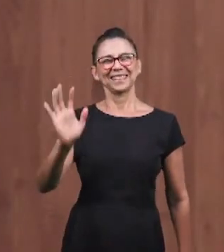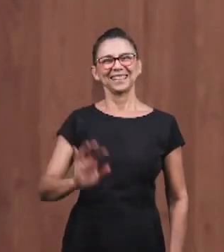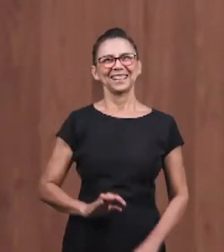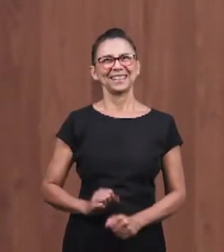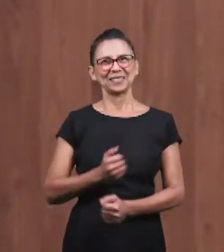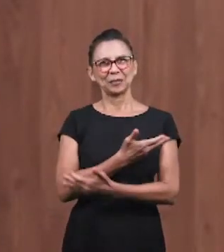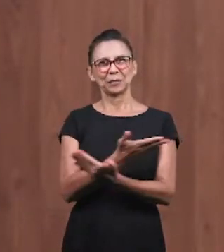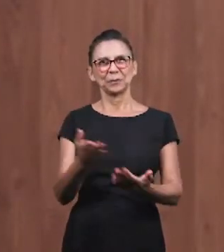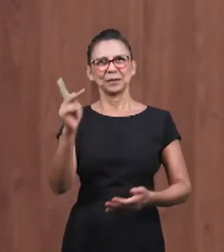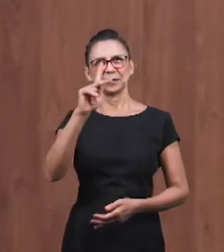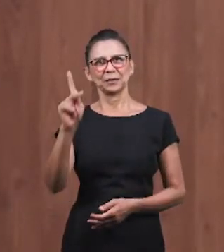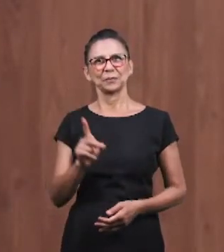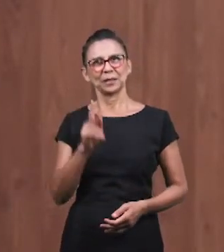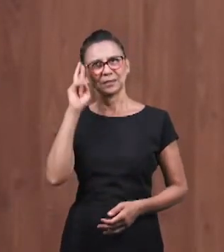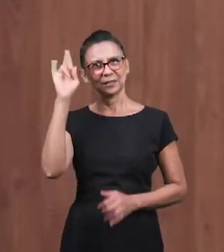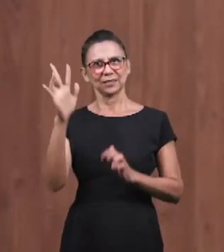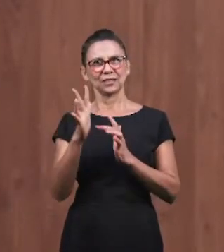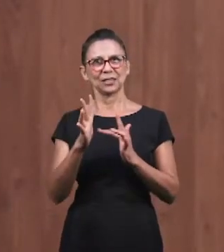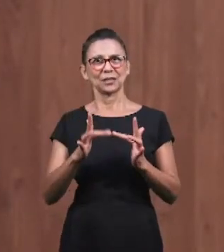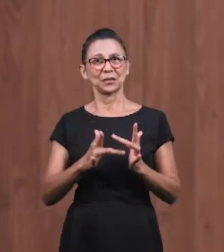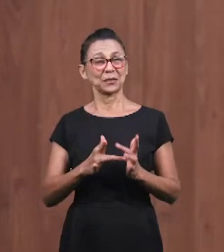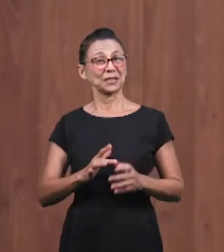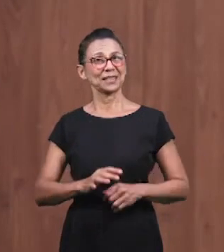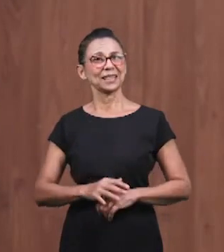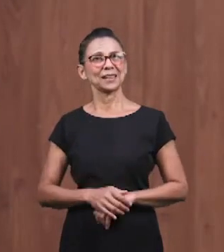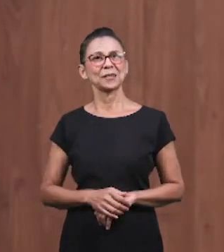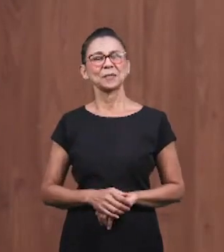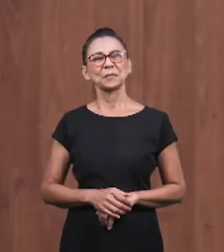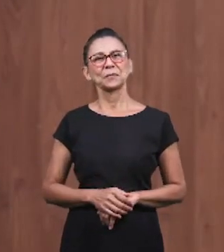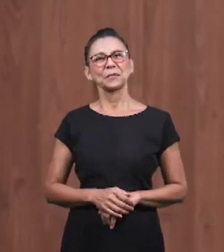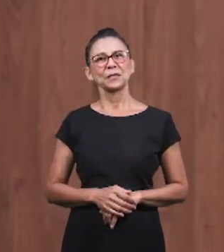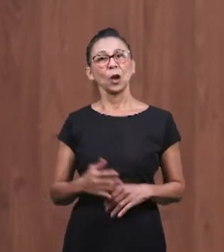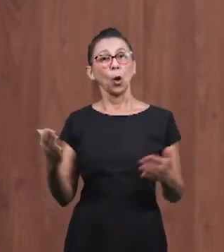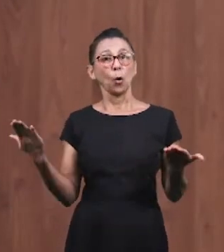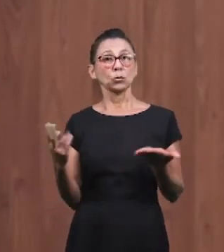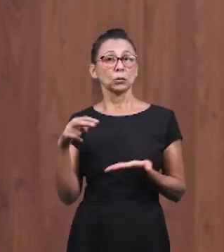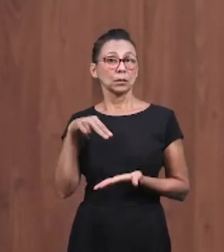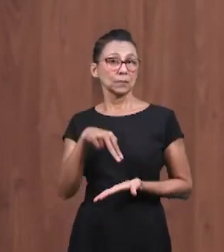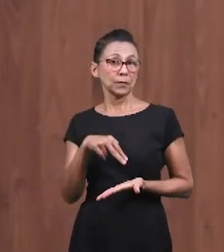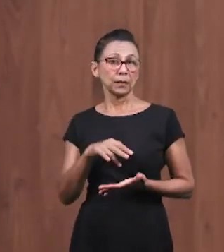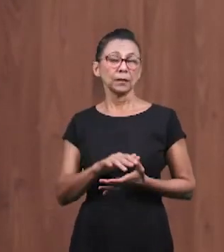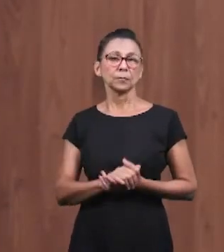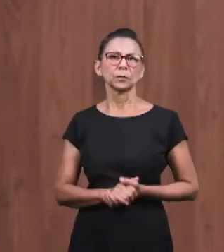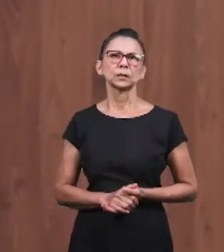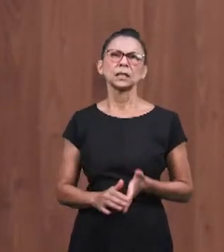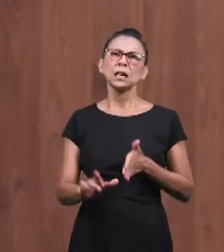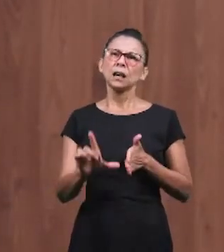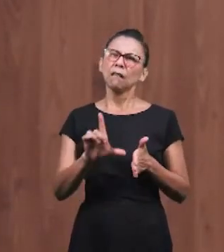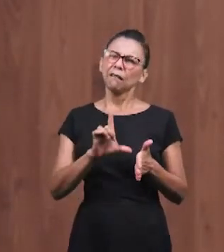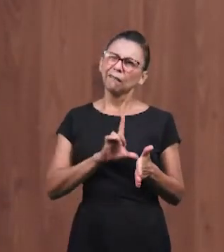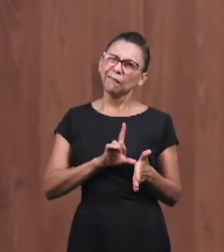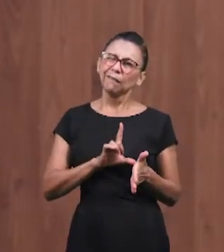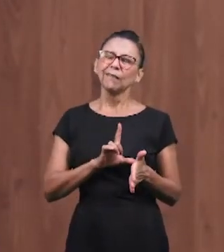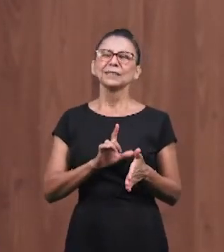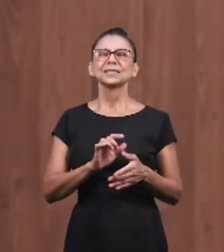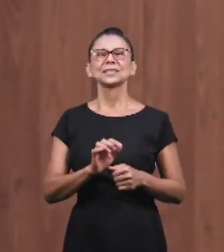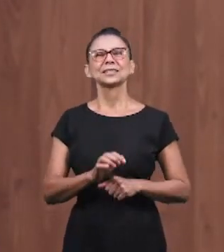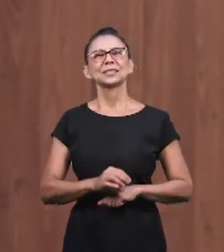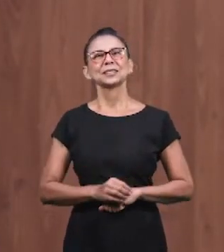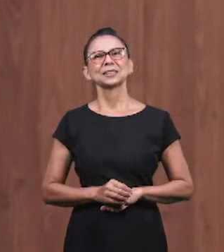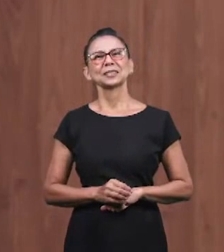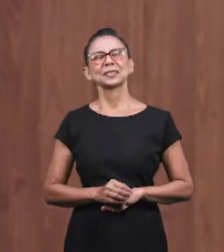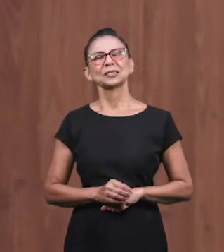Olá, quero cumprimentar você com a paz do Senhor Jesus e dizer que nós estamos aqui um pouco mais cedo para